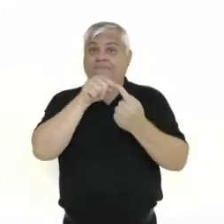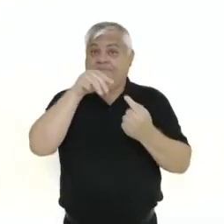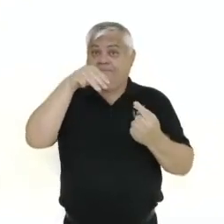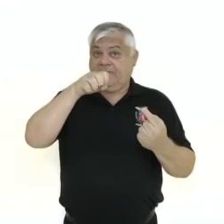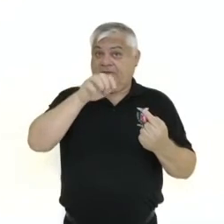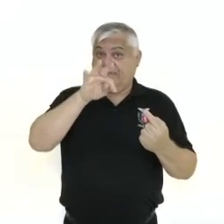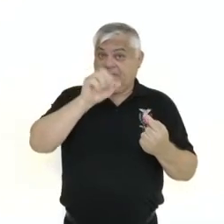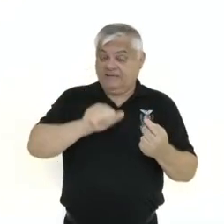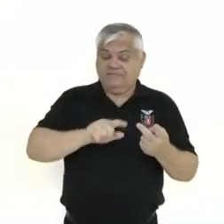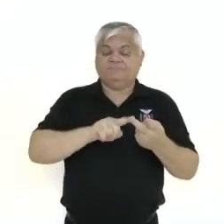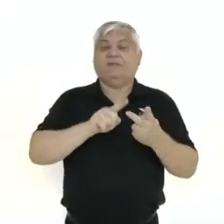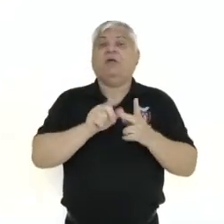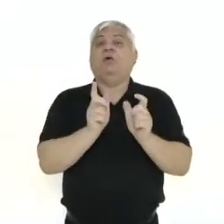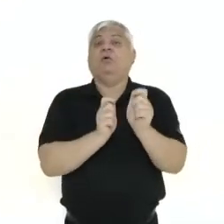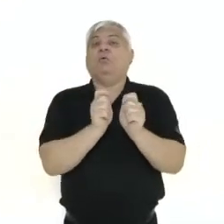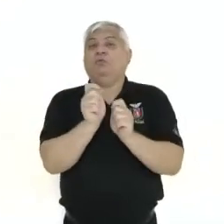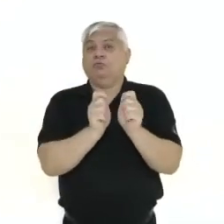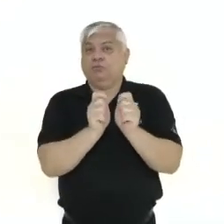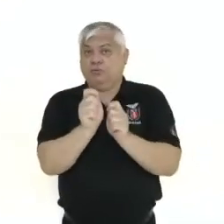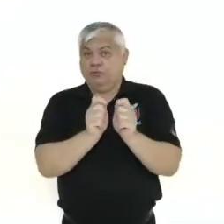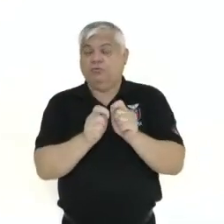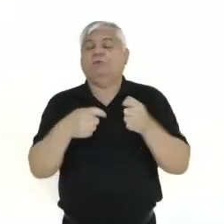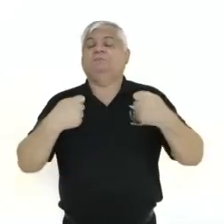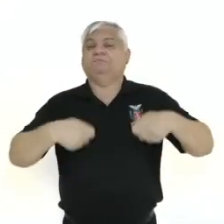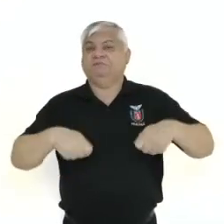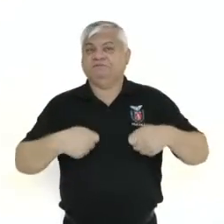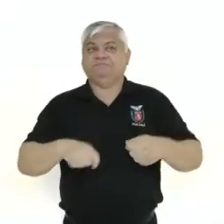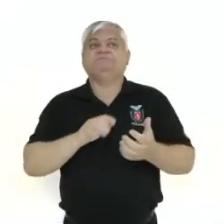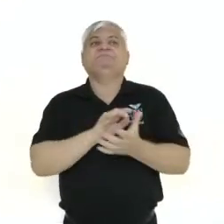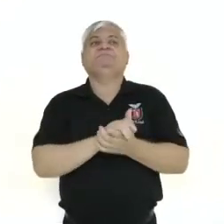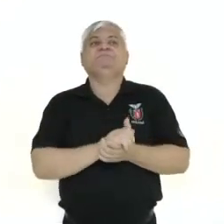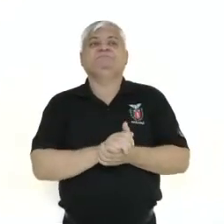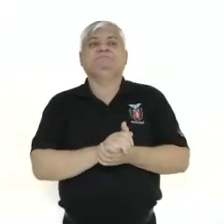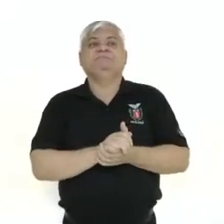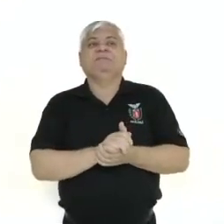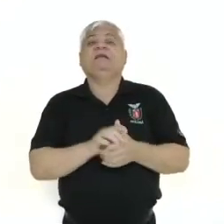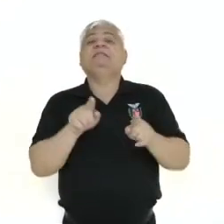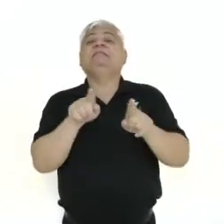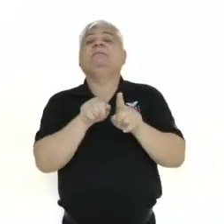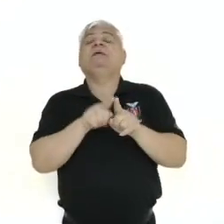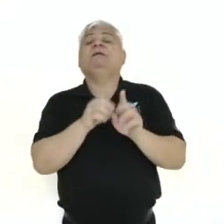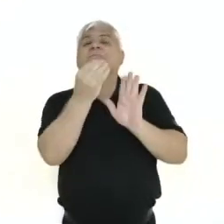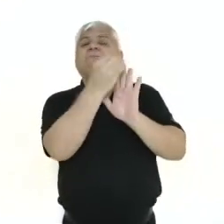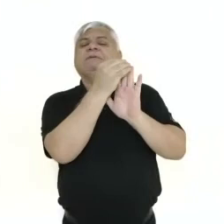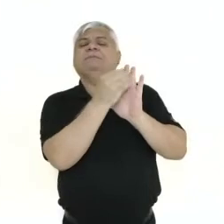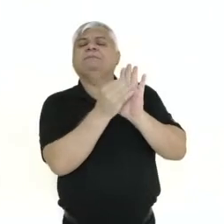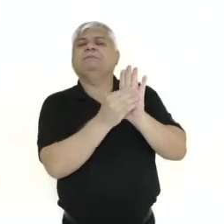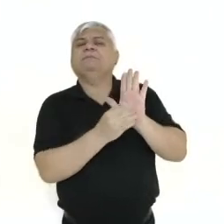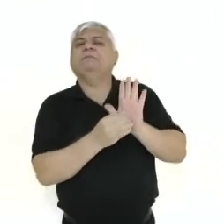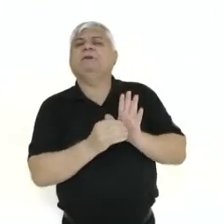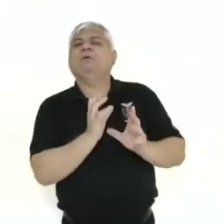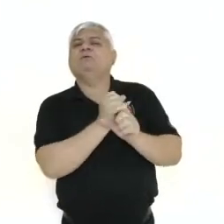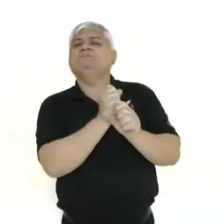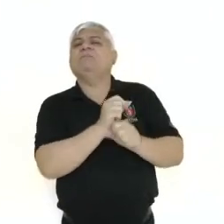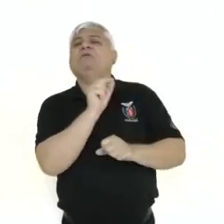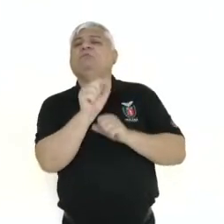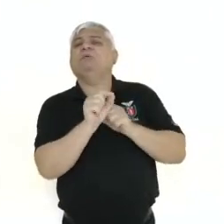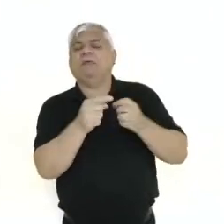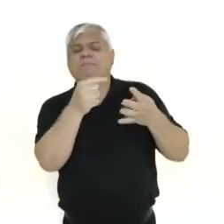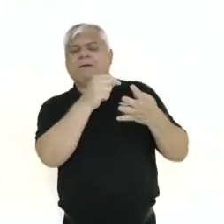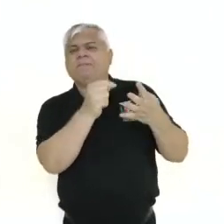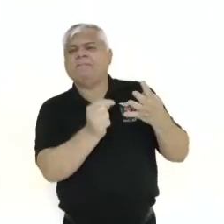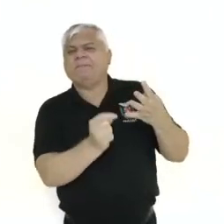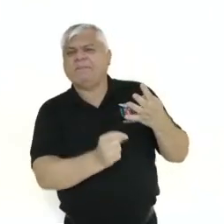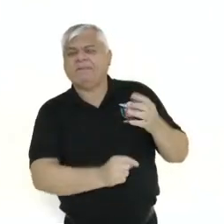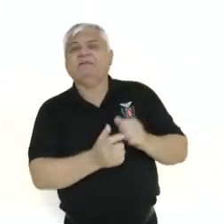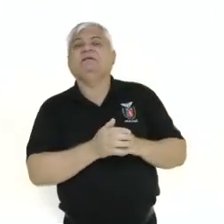ferramentas para controle desse orçamento, que a gente falou no caso das planilhas, o que deve constar nesse orçamento, né? E como